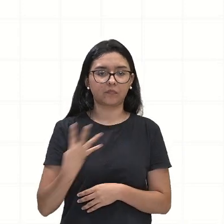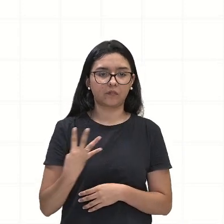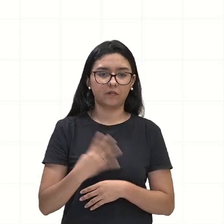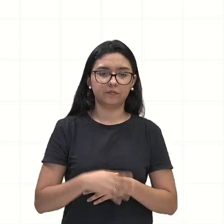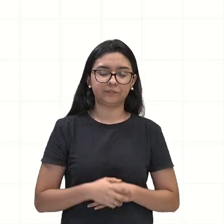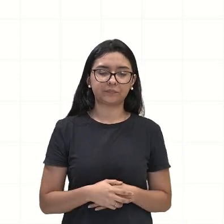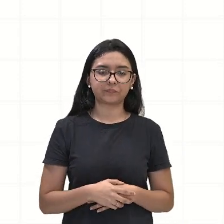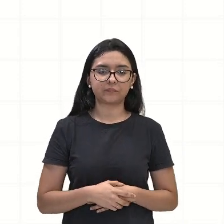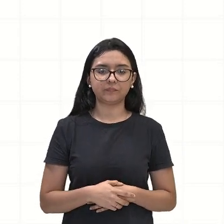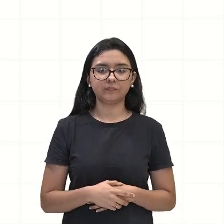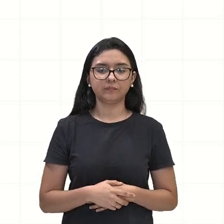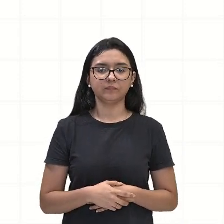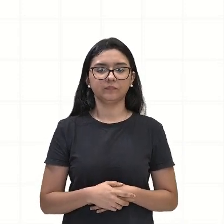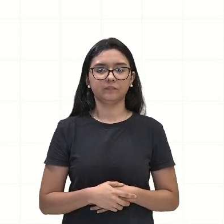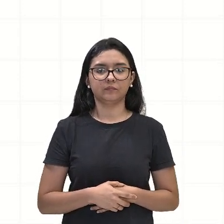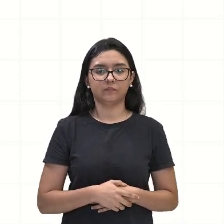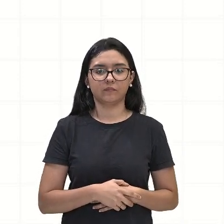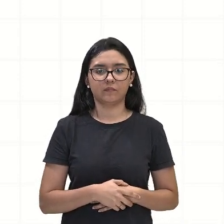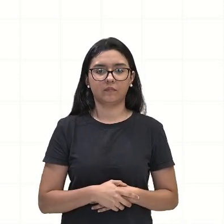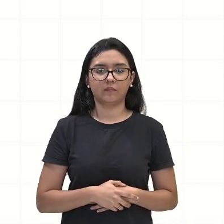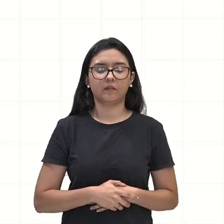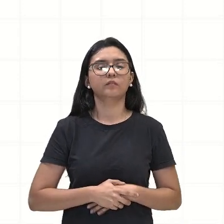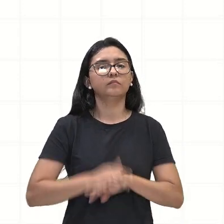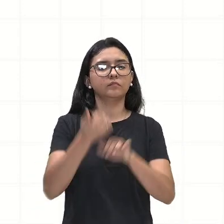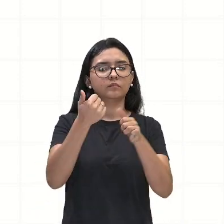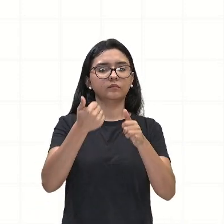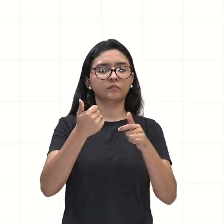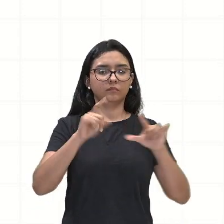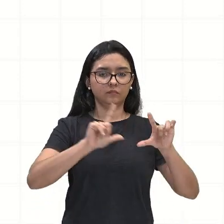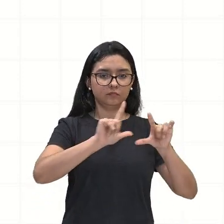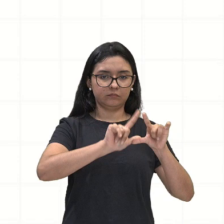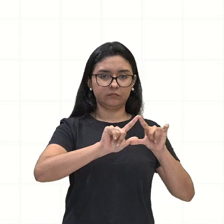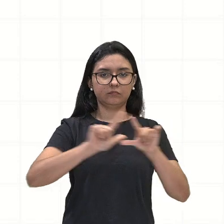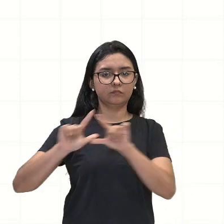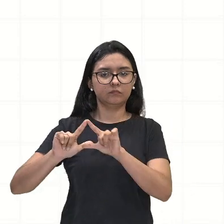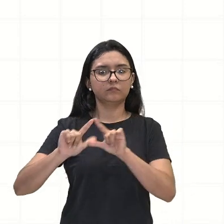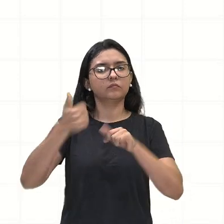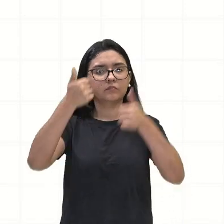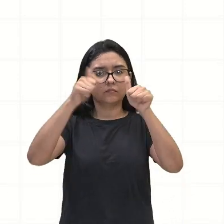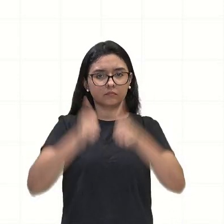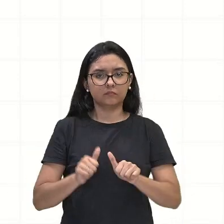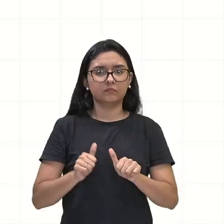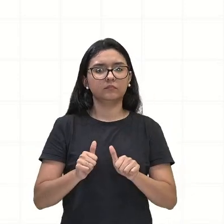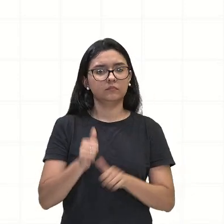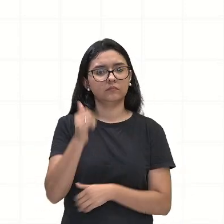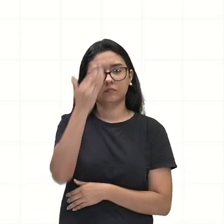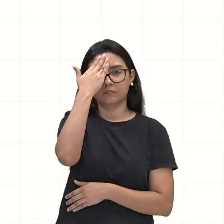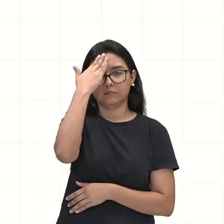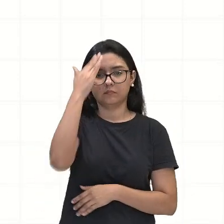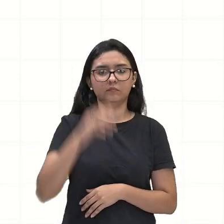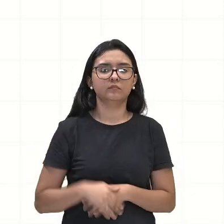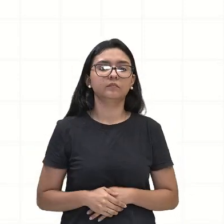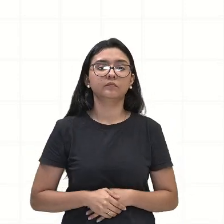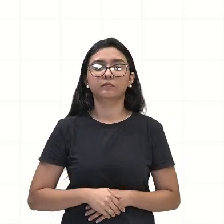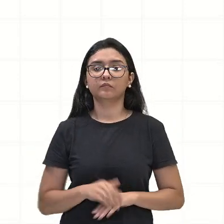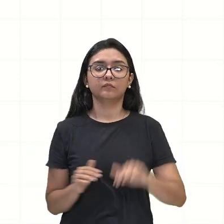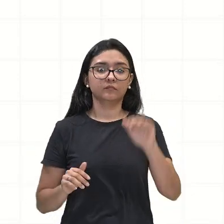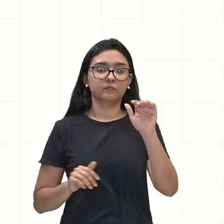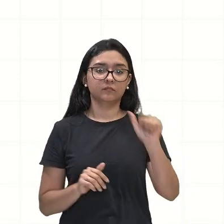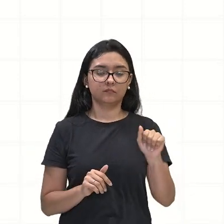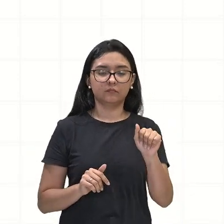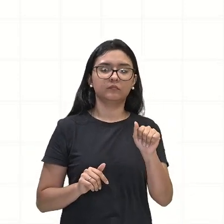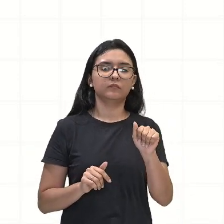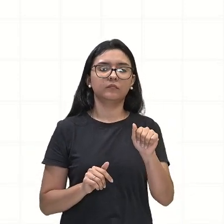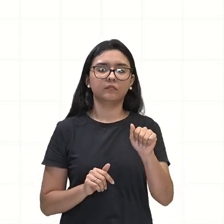número 4. Analisando os triângulos a seguir e sabendo que AB é